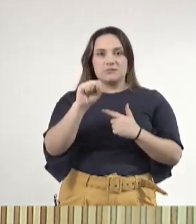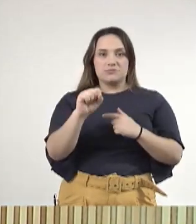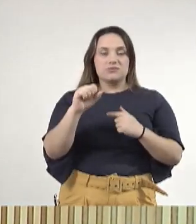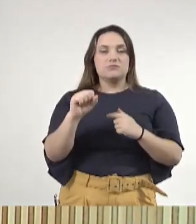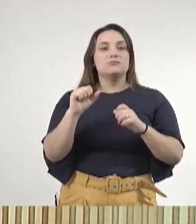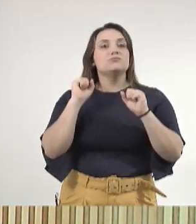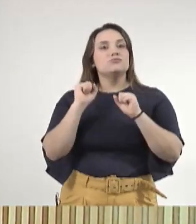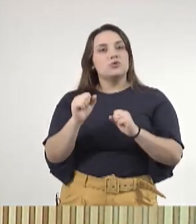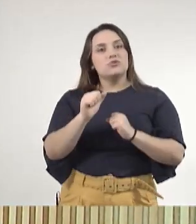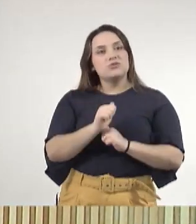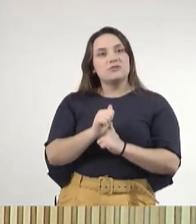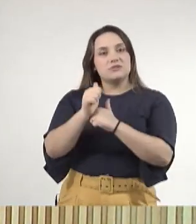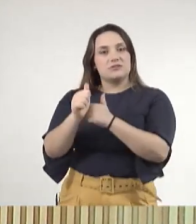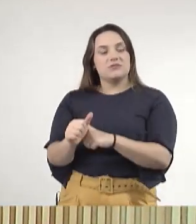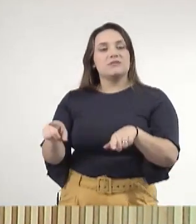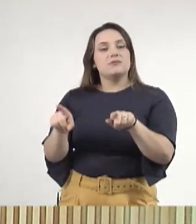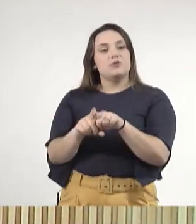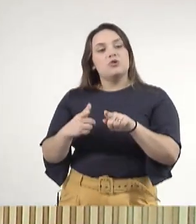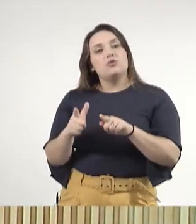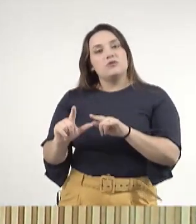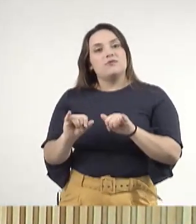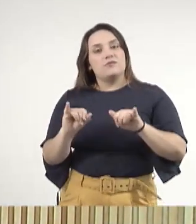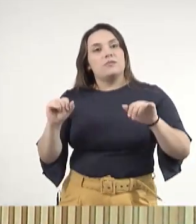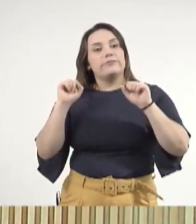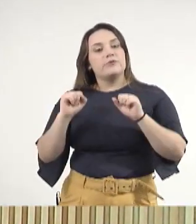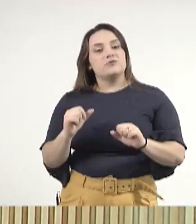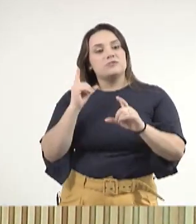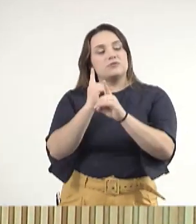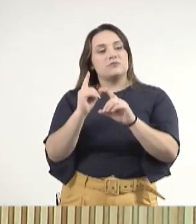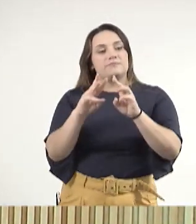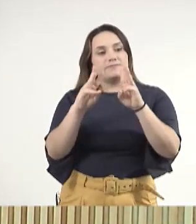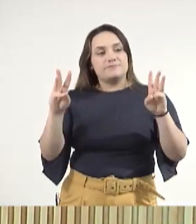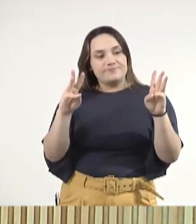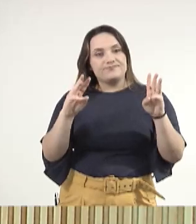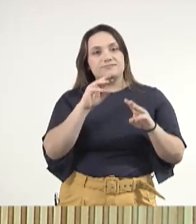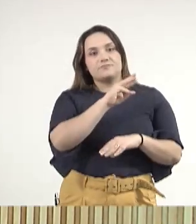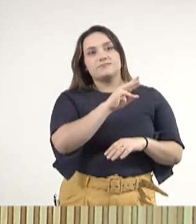lá para seguir a gente e outras informações no nosso site